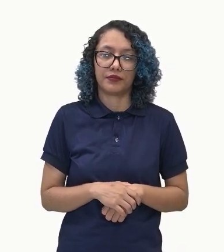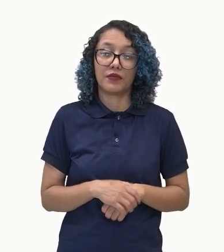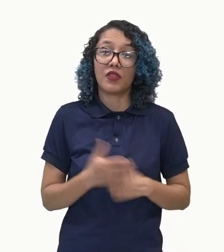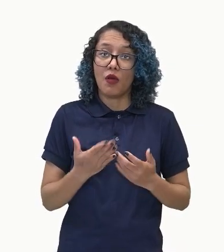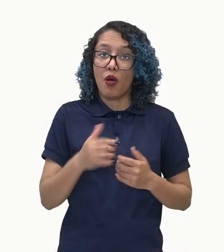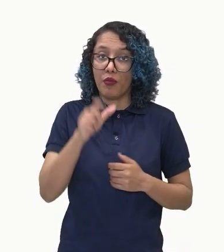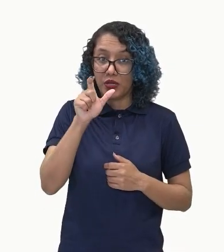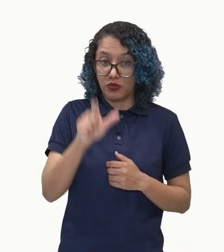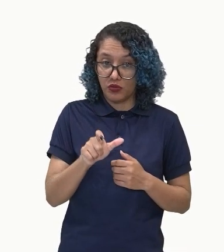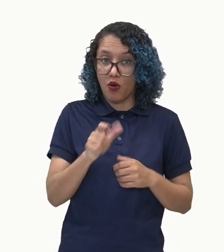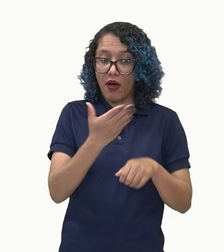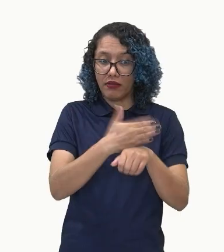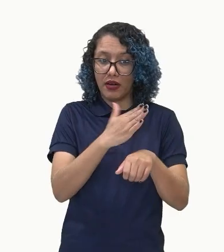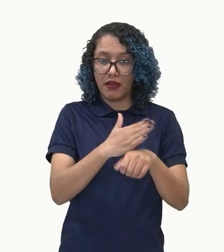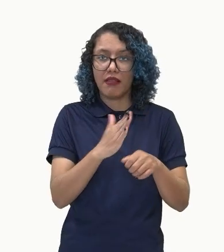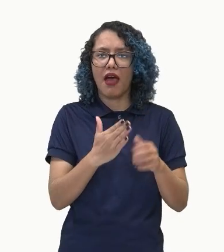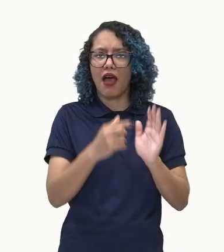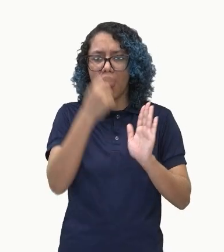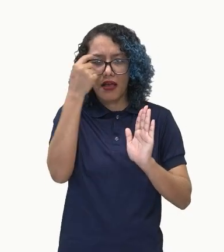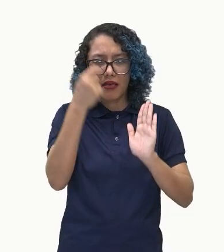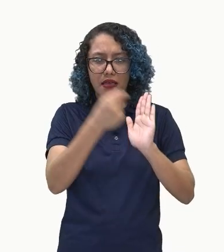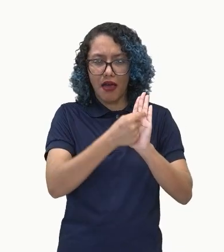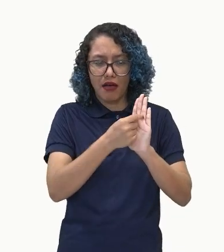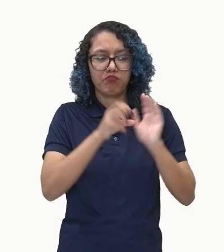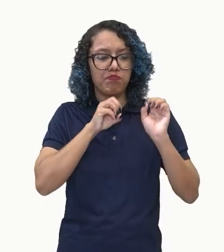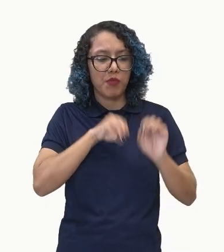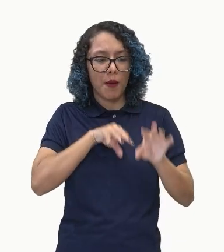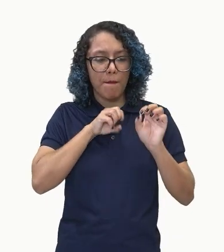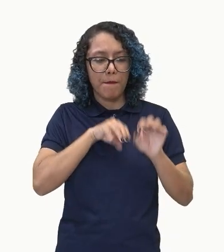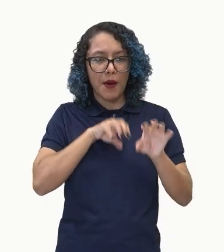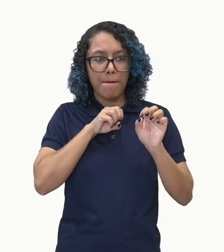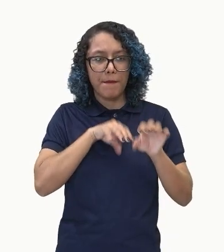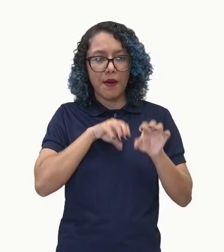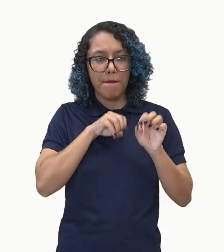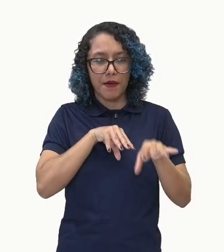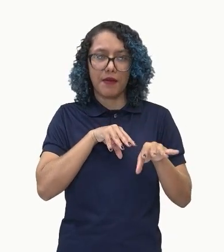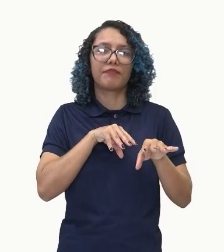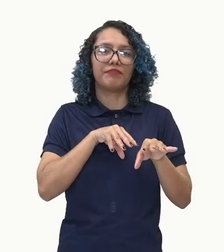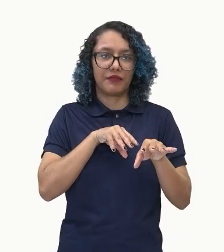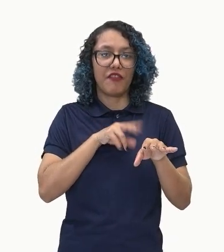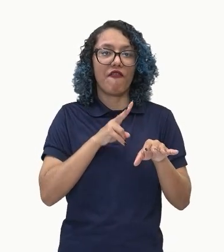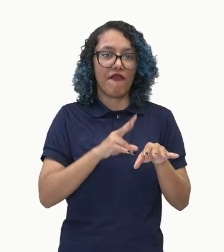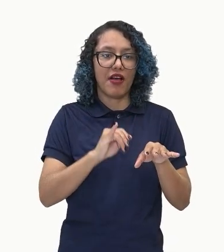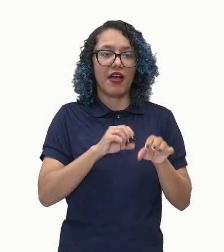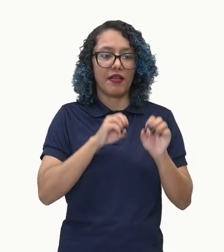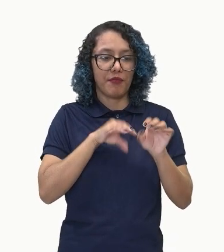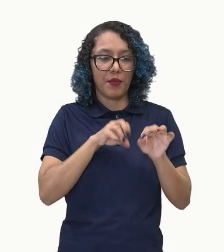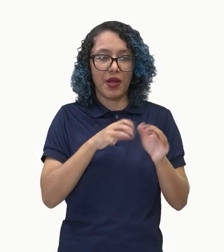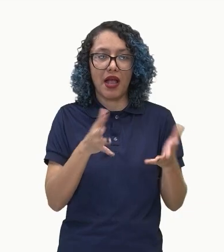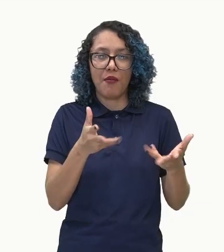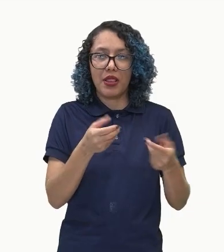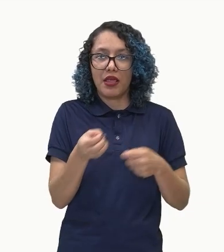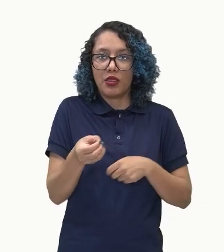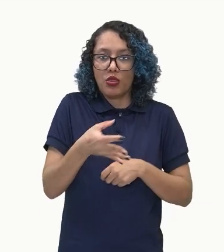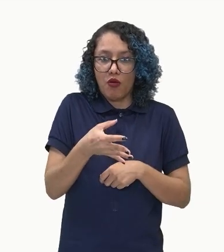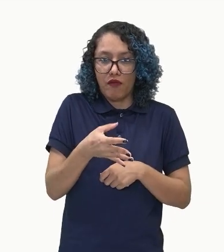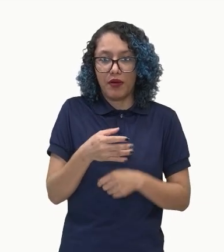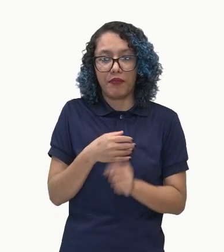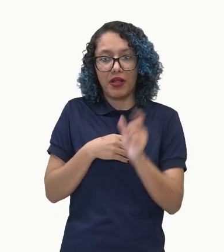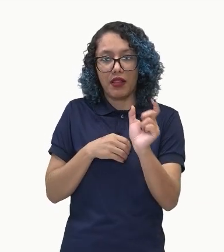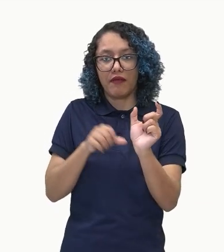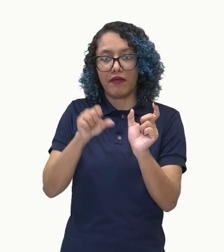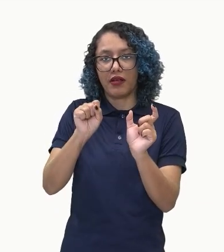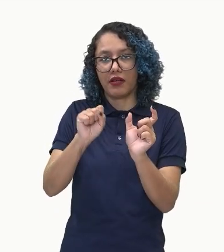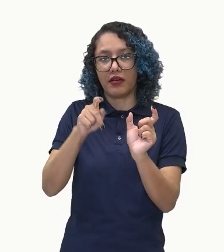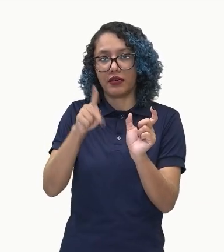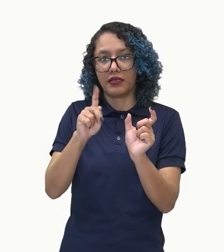de robô é a pessoa quem vai ensinar Novas habilidades. A palavrinha skill, anotem aí,